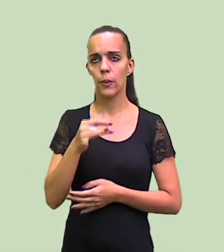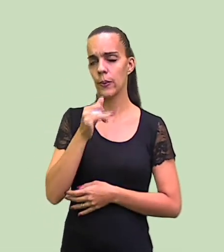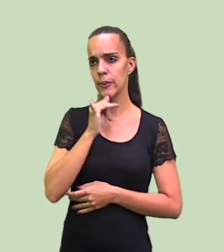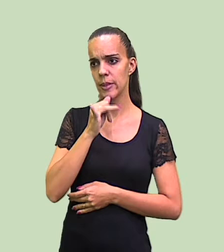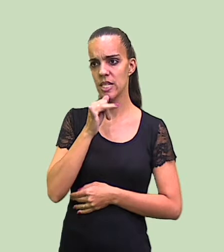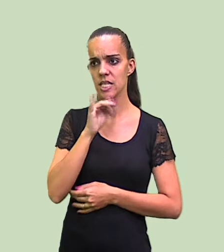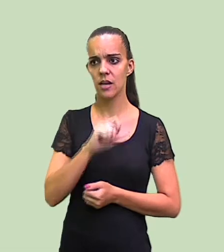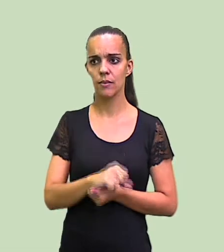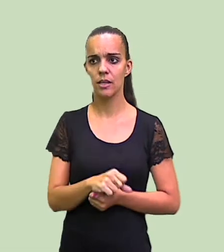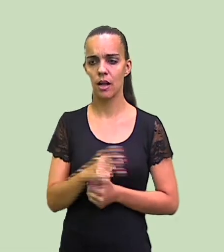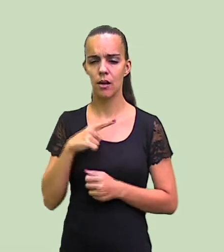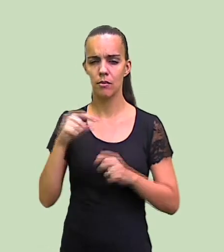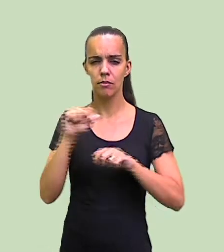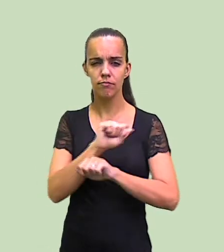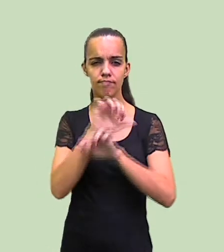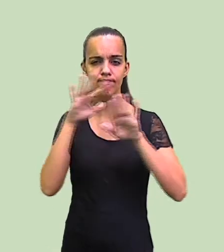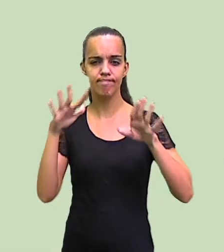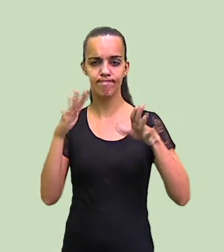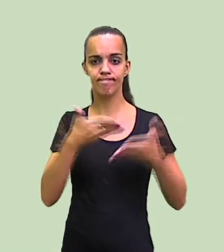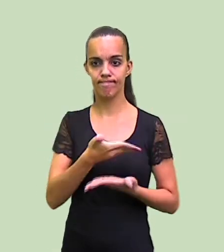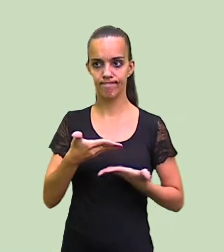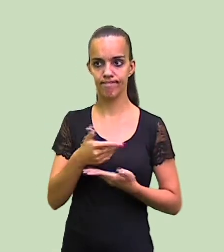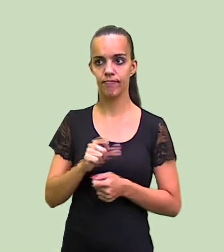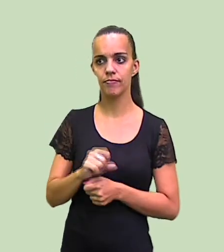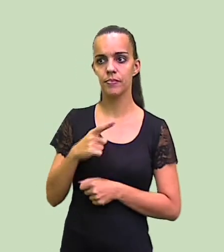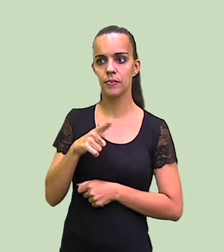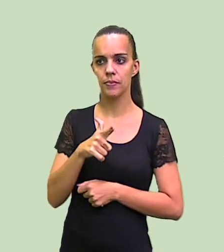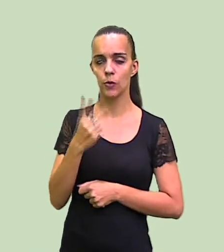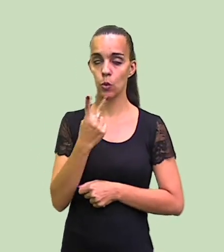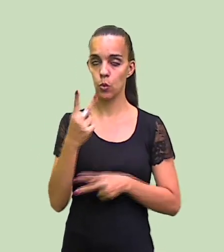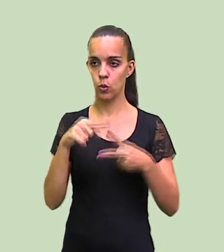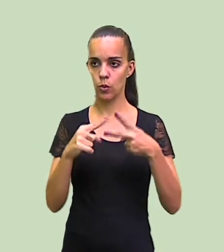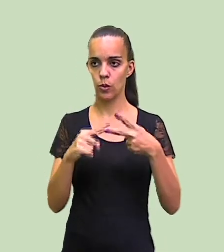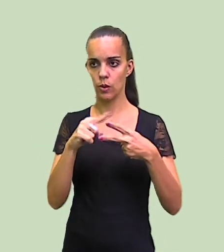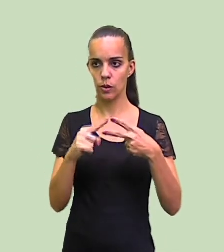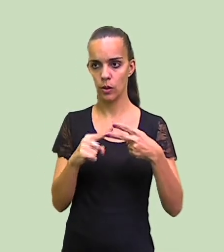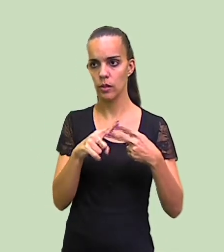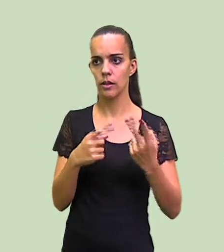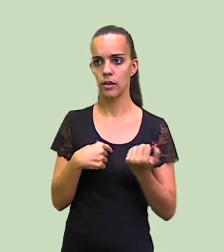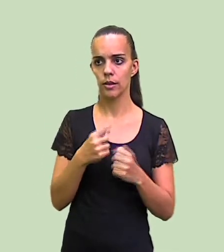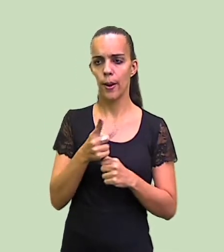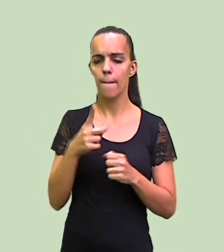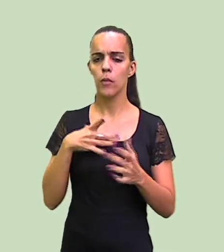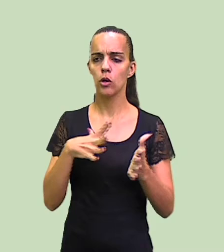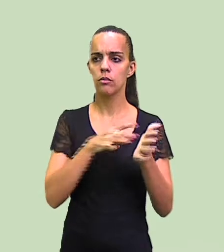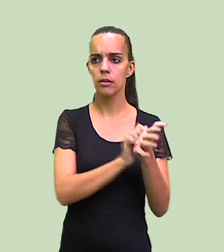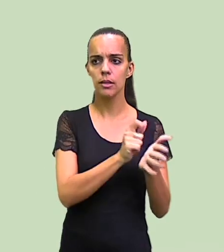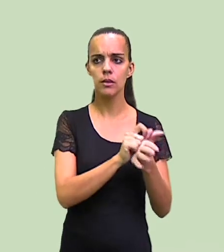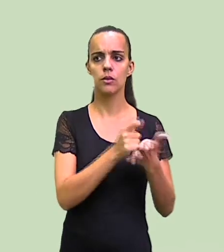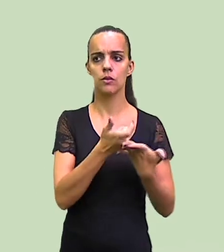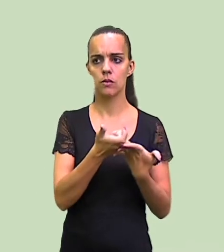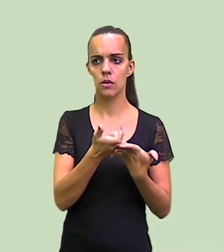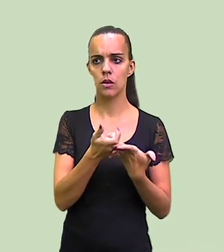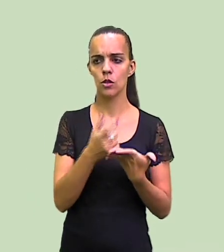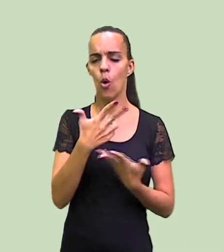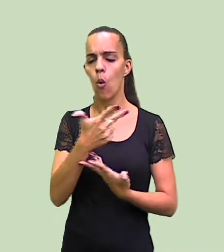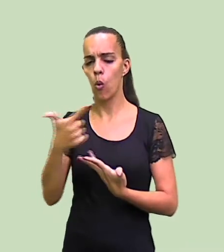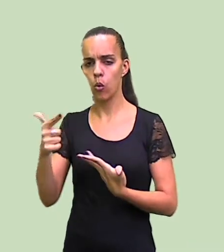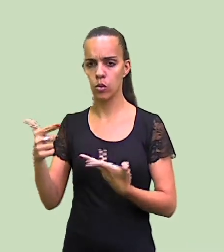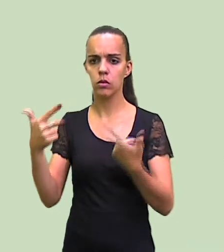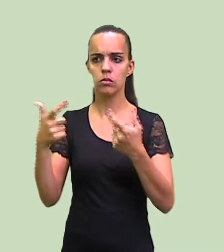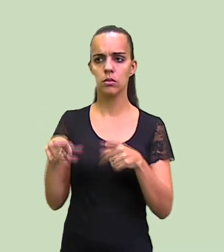exemplo para deixar bem claro que esses 2 exemplos eles podem ser aplicados a quase todos os